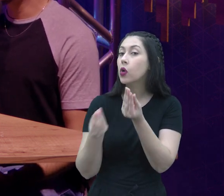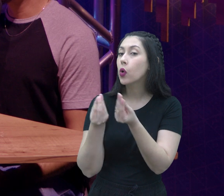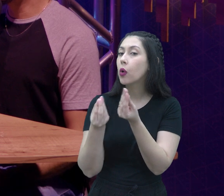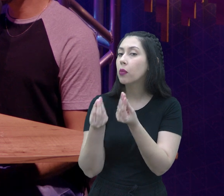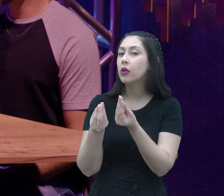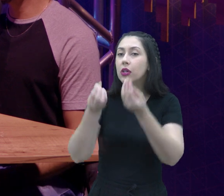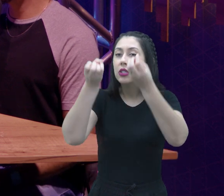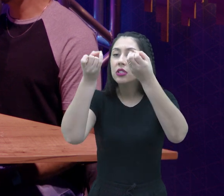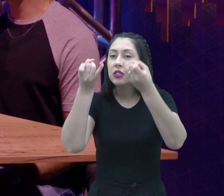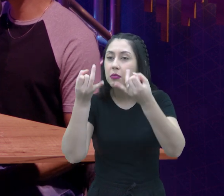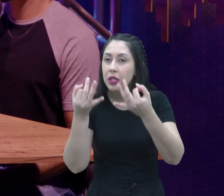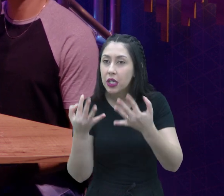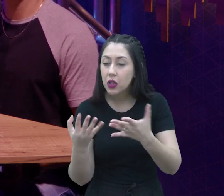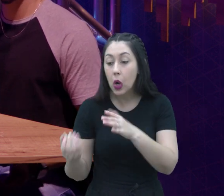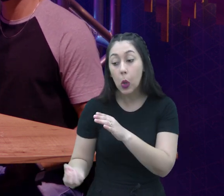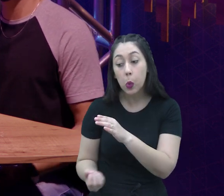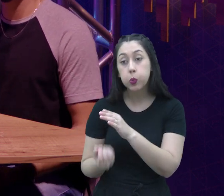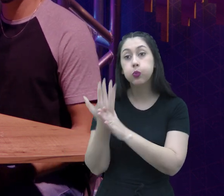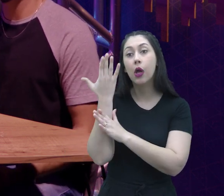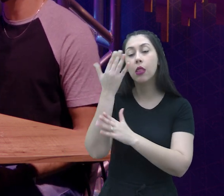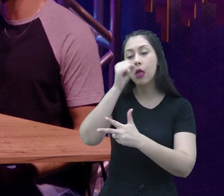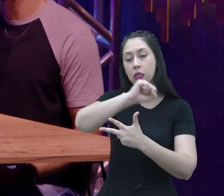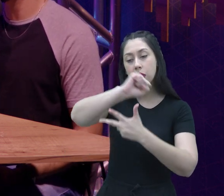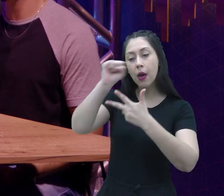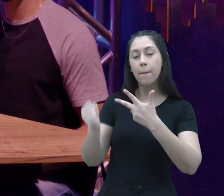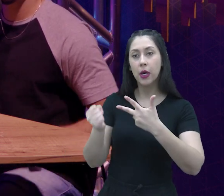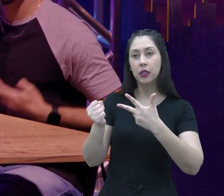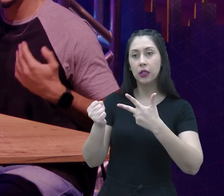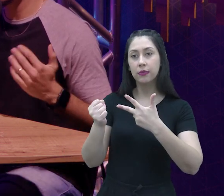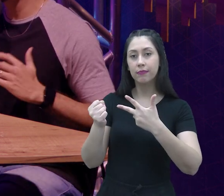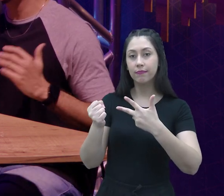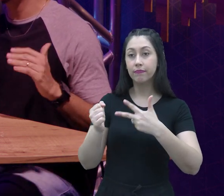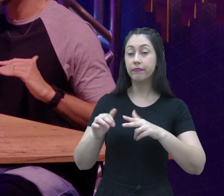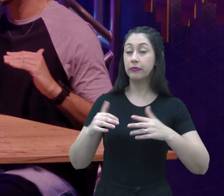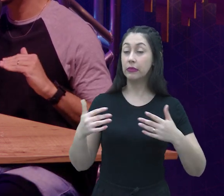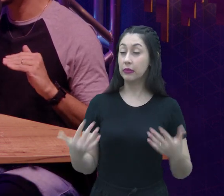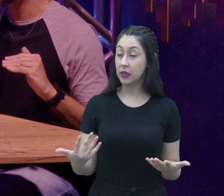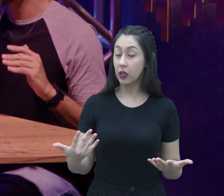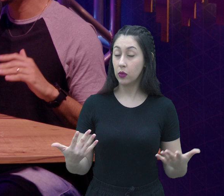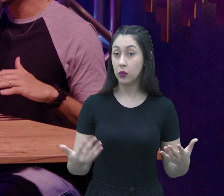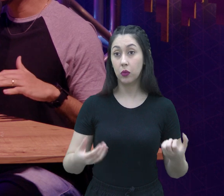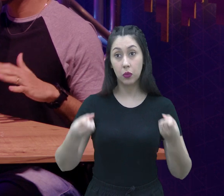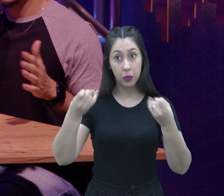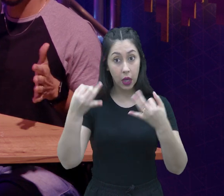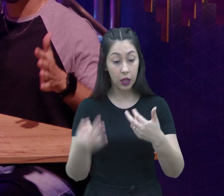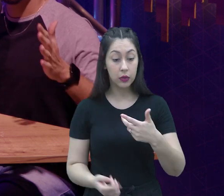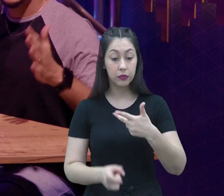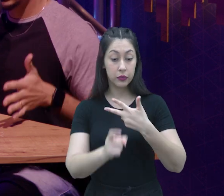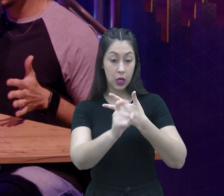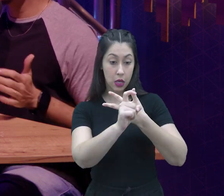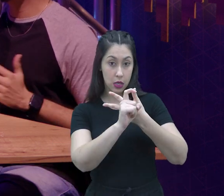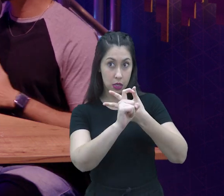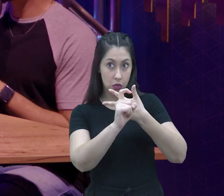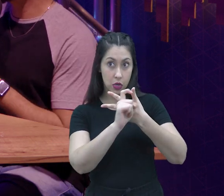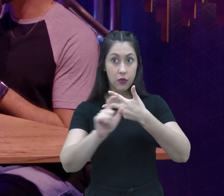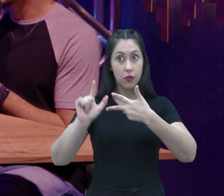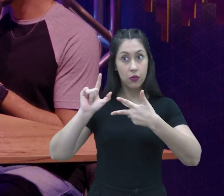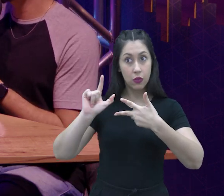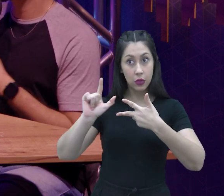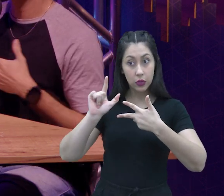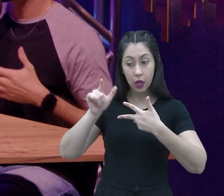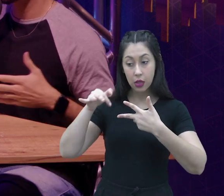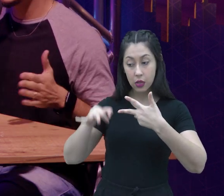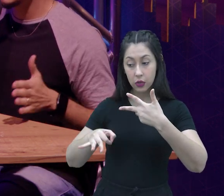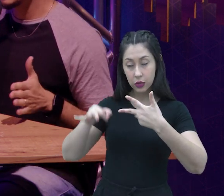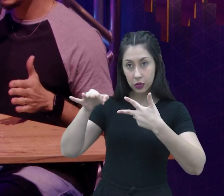origem desse lance dos 3 poderes, né? E para vocês já entenderem que tem o poder executivo, o poder